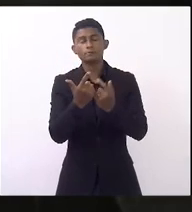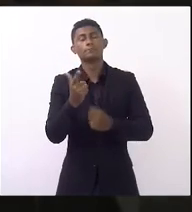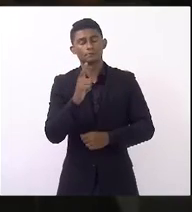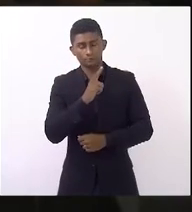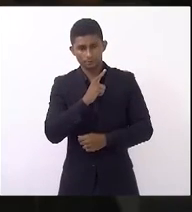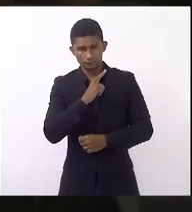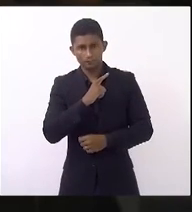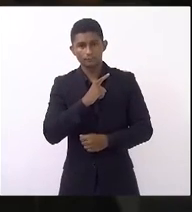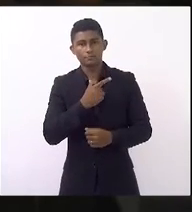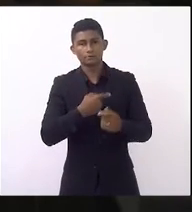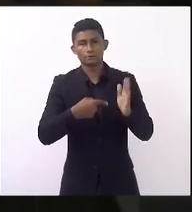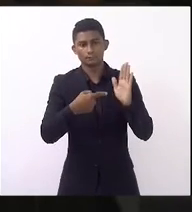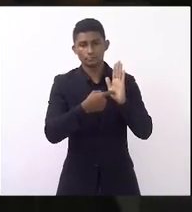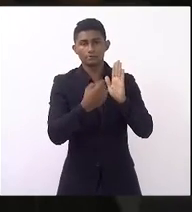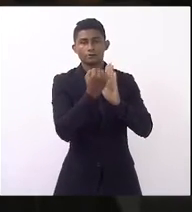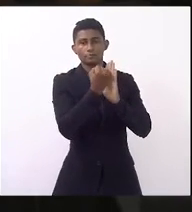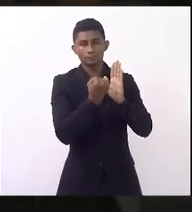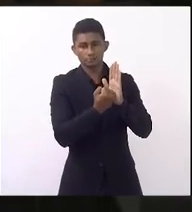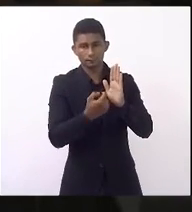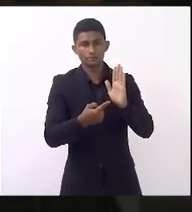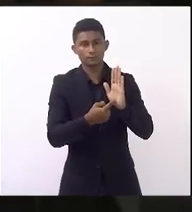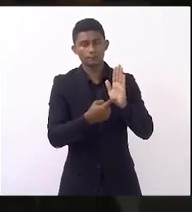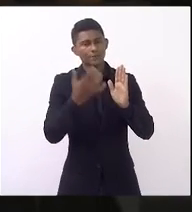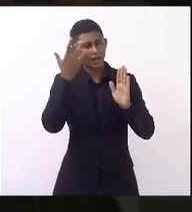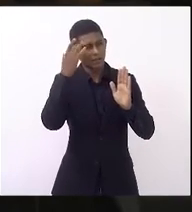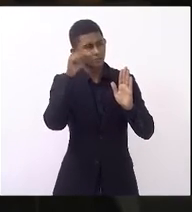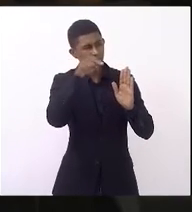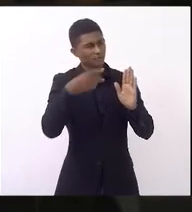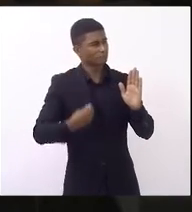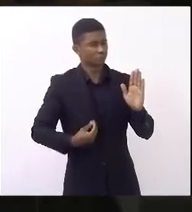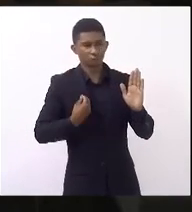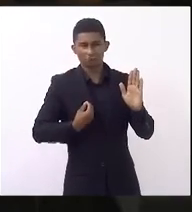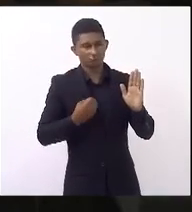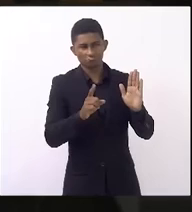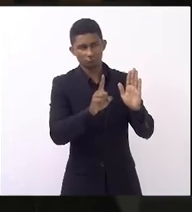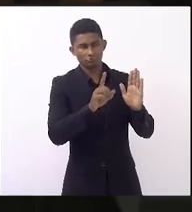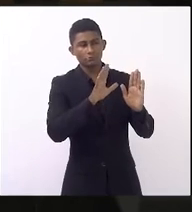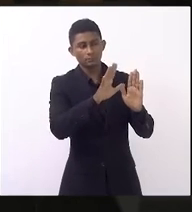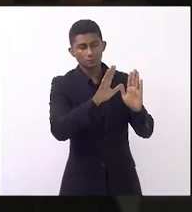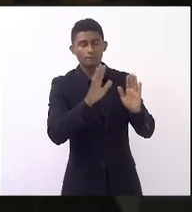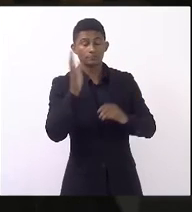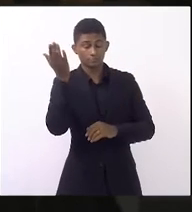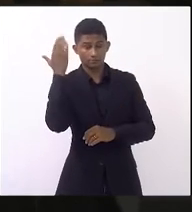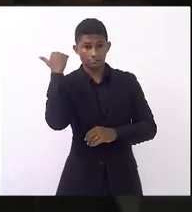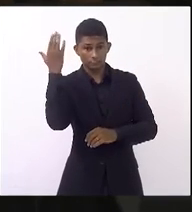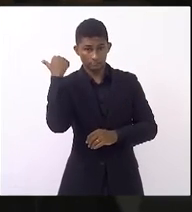viveu esse tempo. Mas, para a época, para sanear, a União